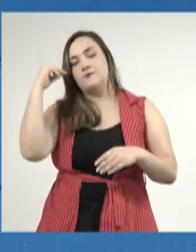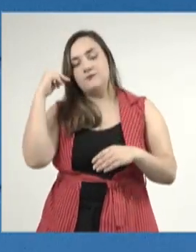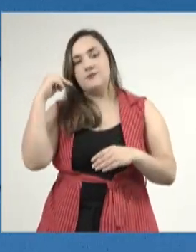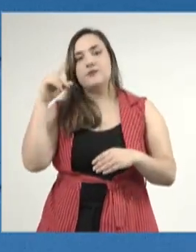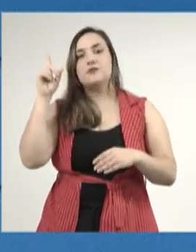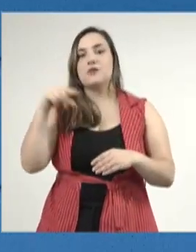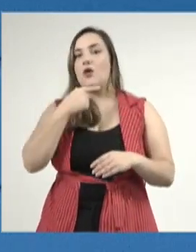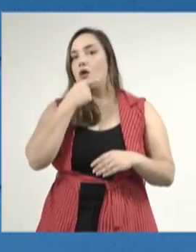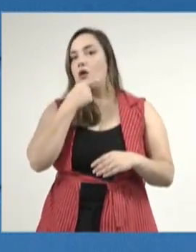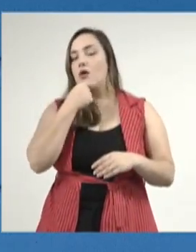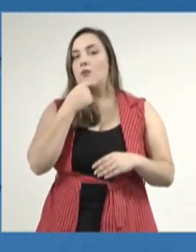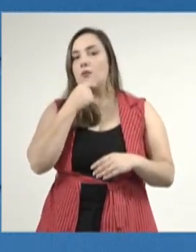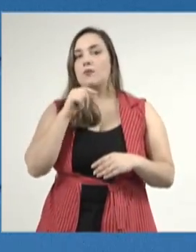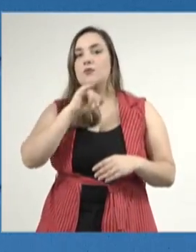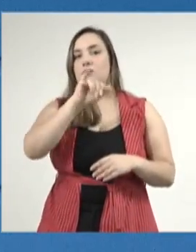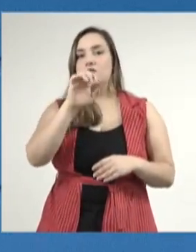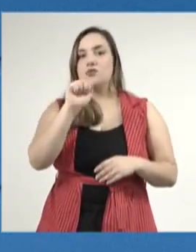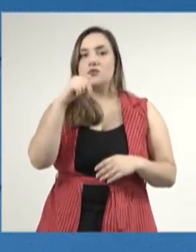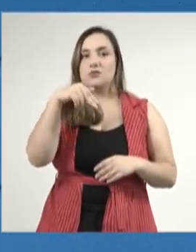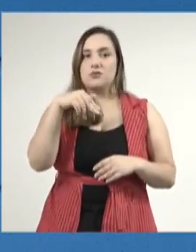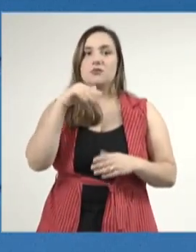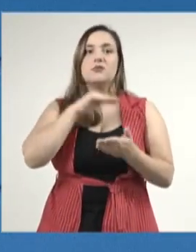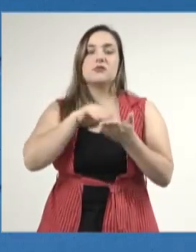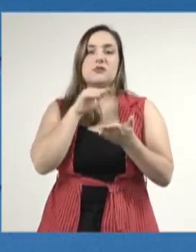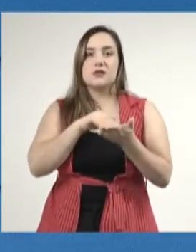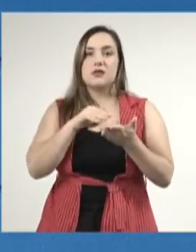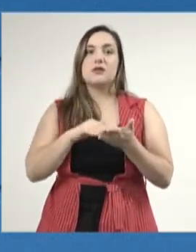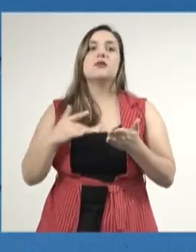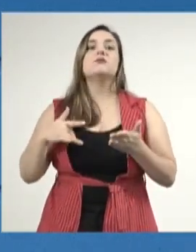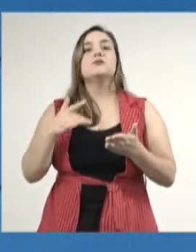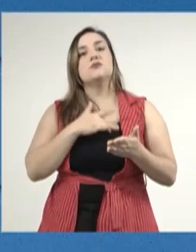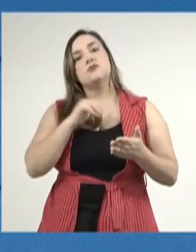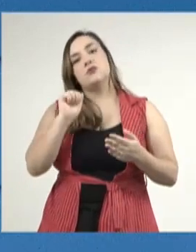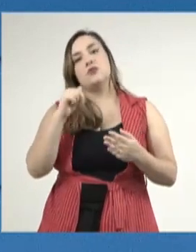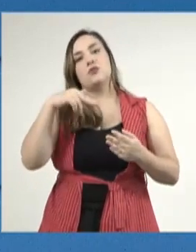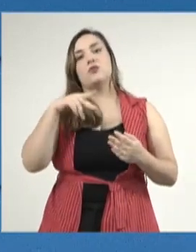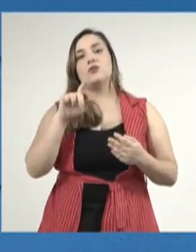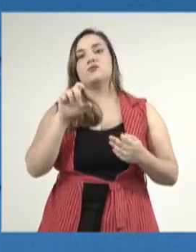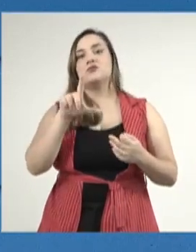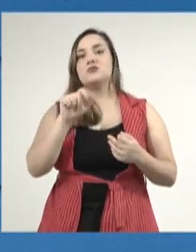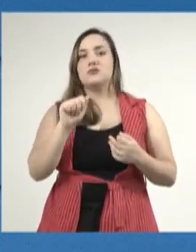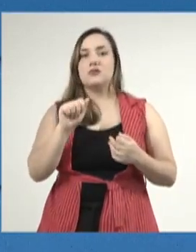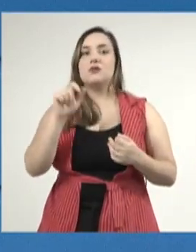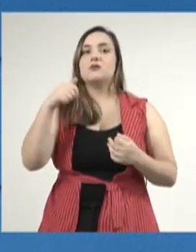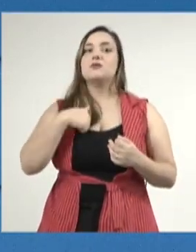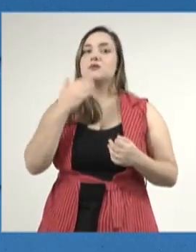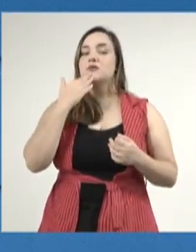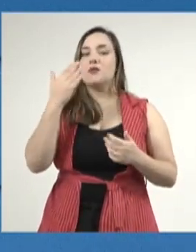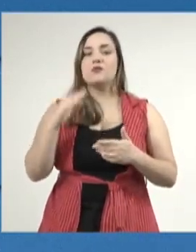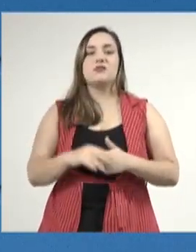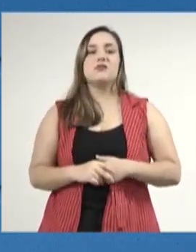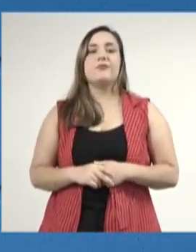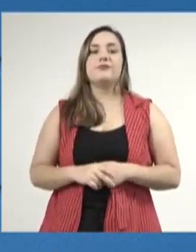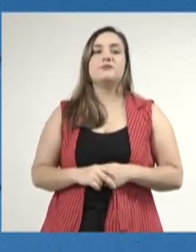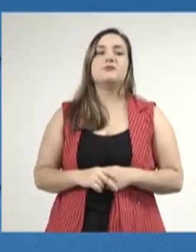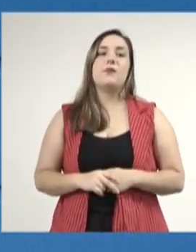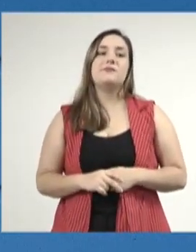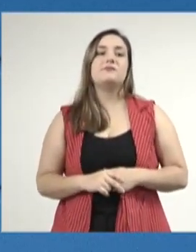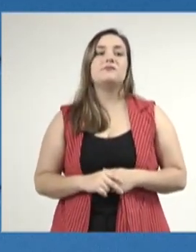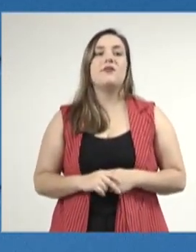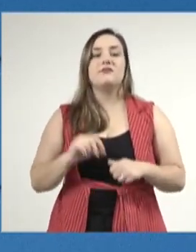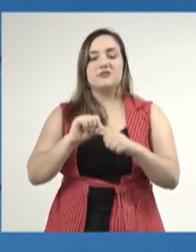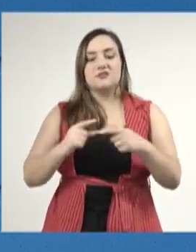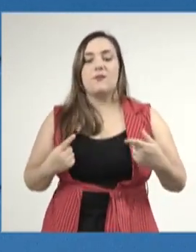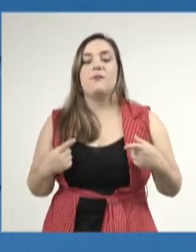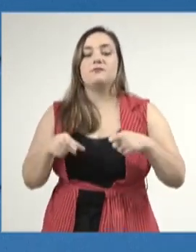Jean Fogaça, e a secretária de Saúde do município, senhora Ângela Marques, solicitando para que seja feita uma cooperação